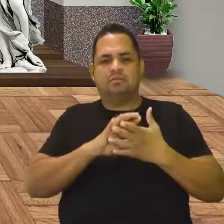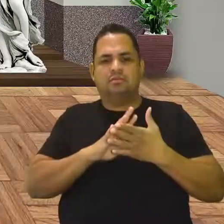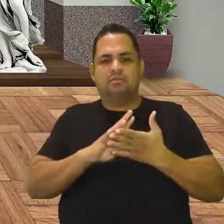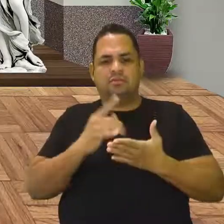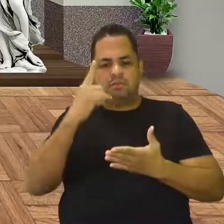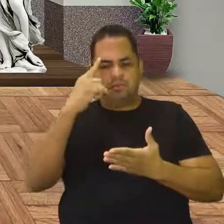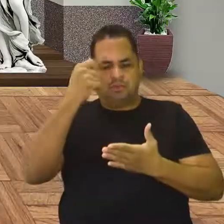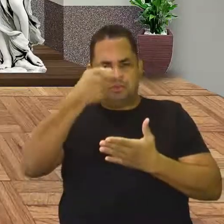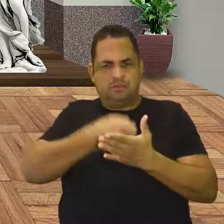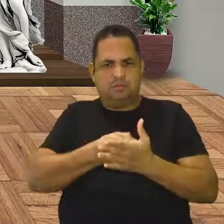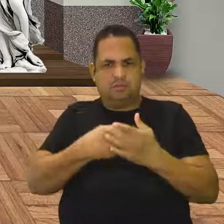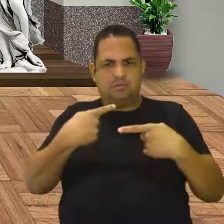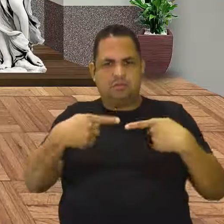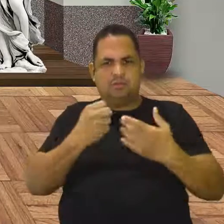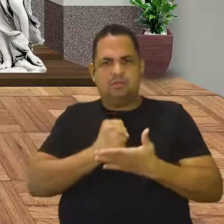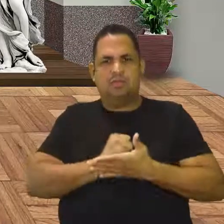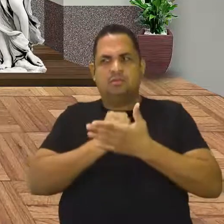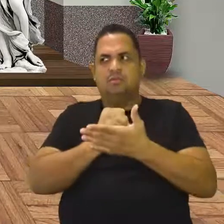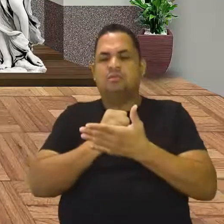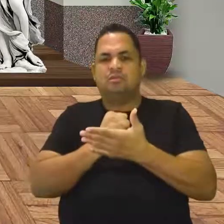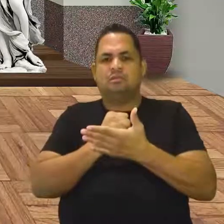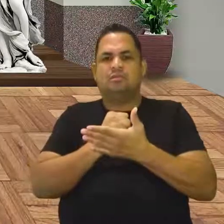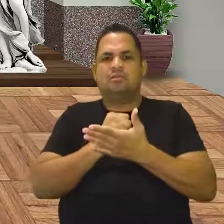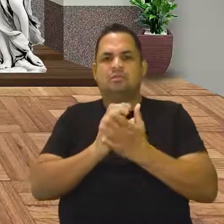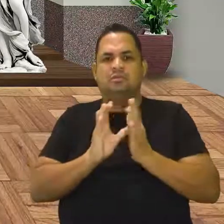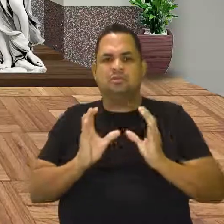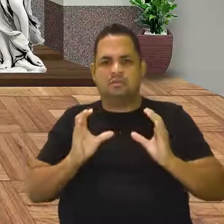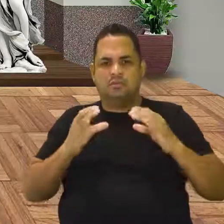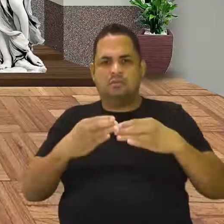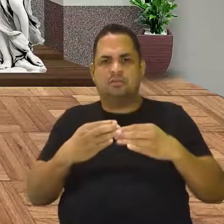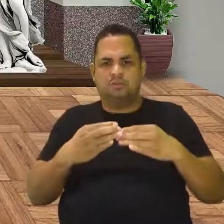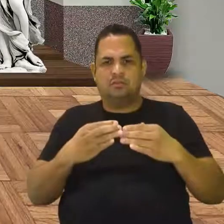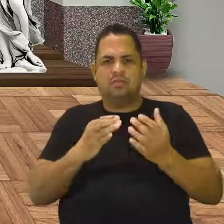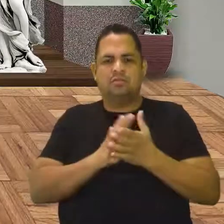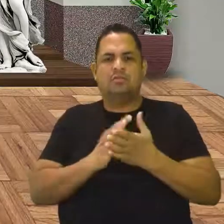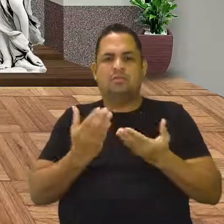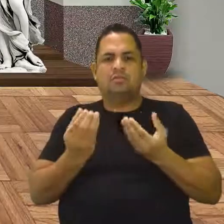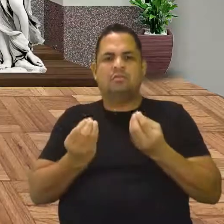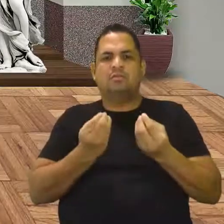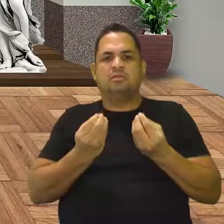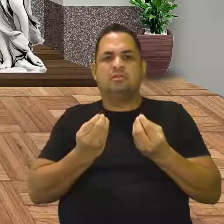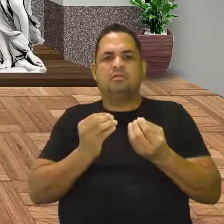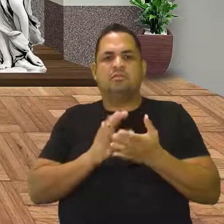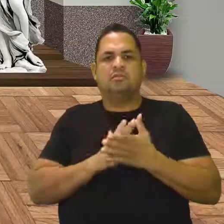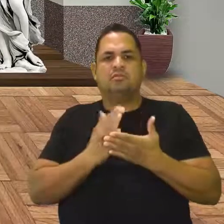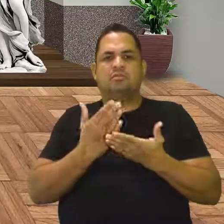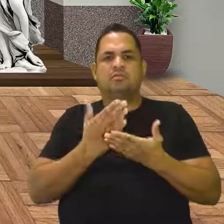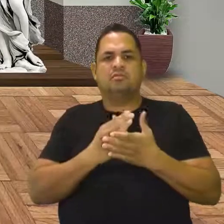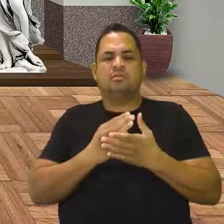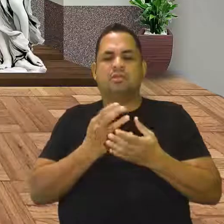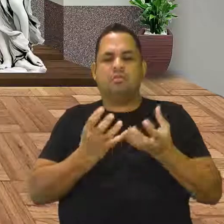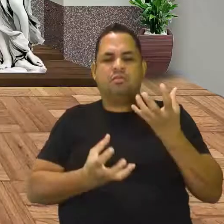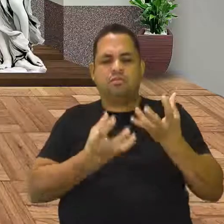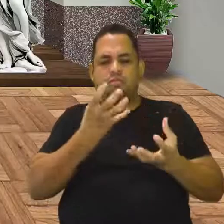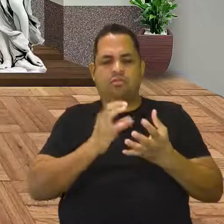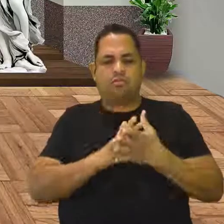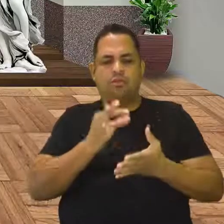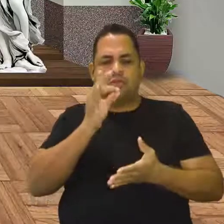decisões políticas para ajudar também depois essa classe, como vai ser a queima das sacas de